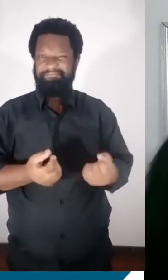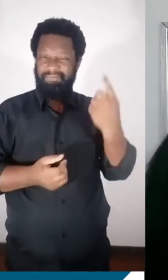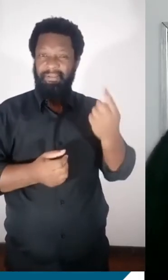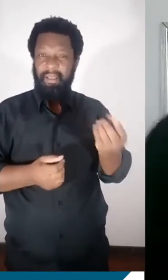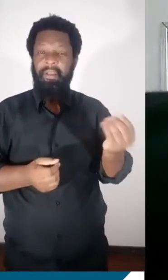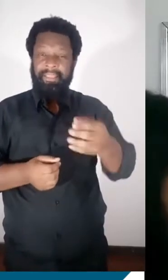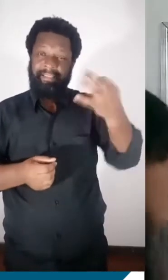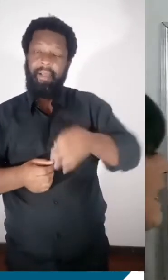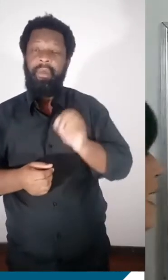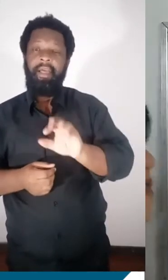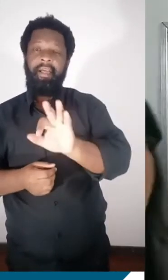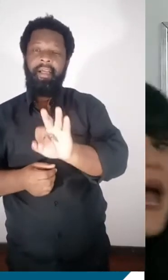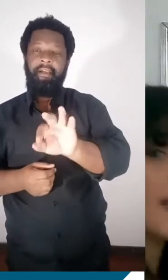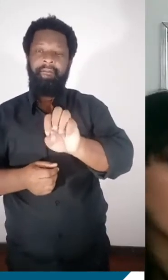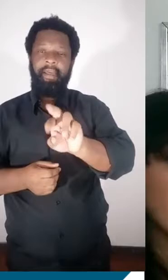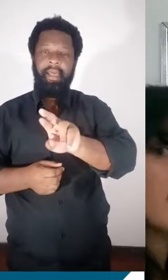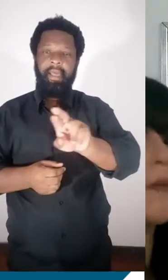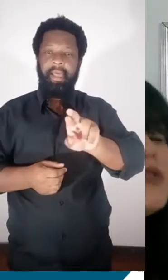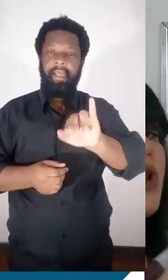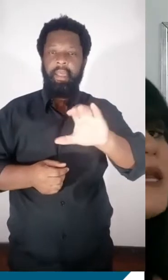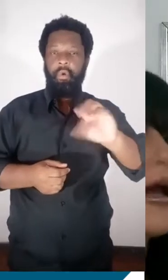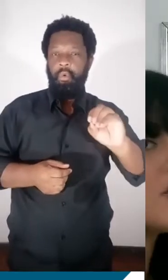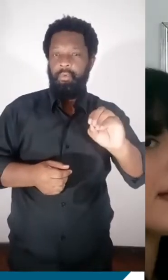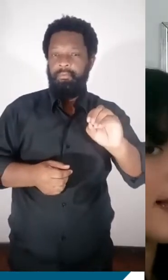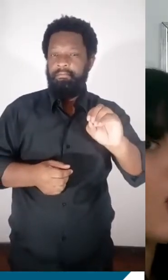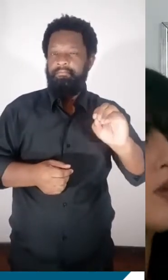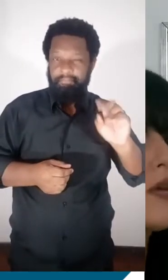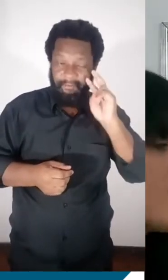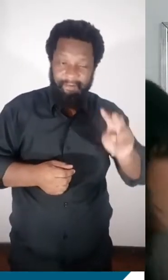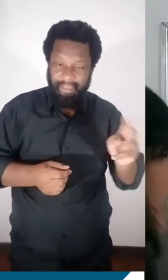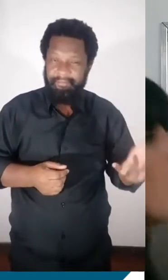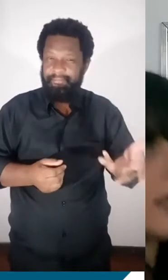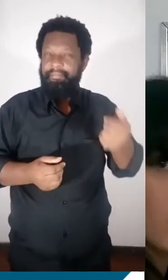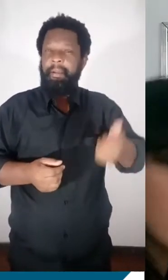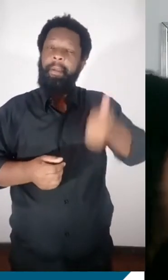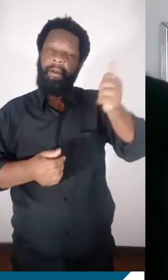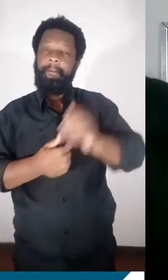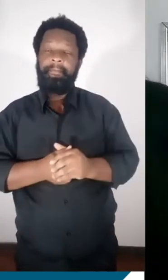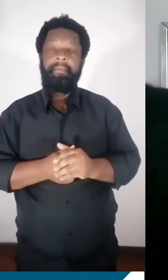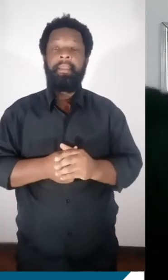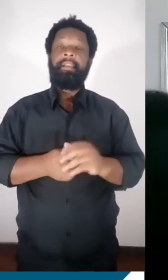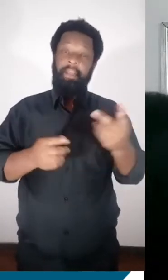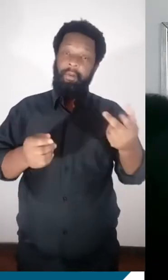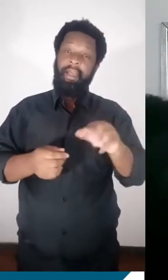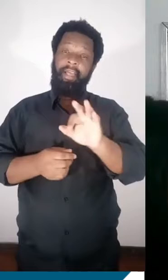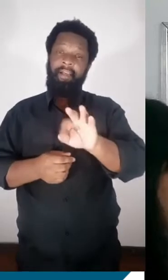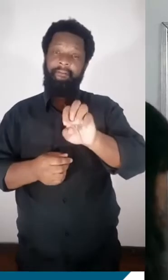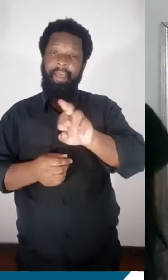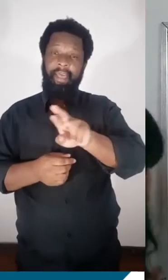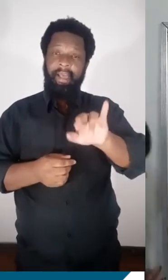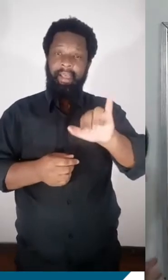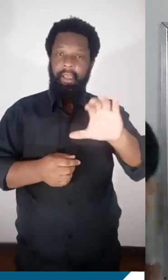férrico. Bem? Férrico fica com uma sonoridade bem melhor do que ferro, ico. Então, férrico seria o nome